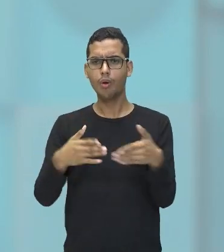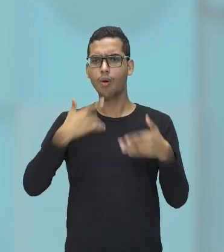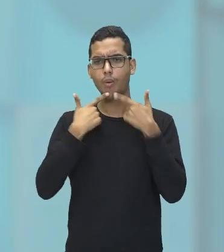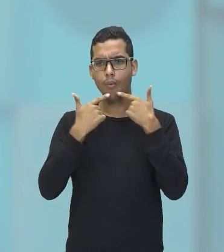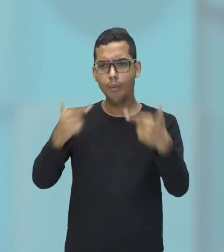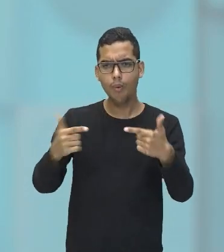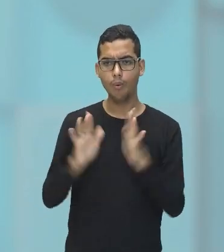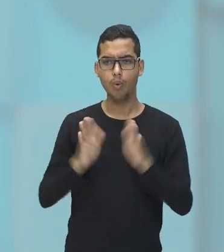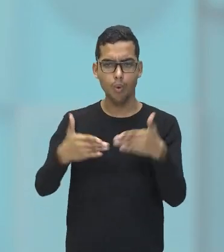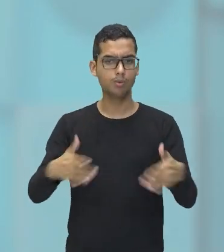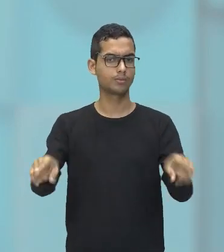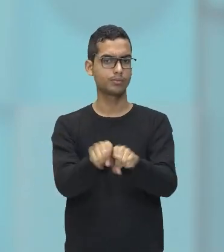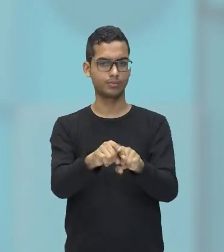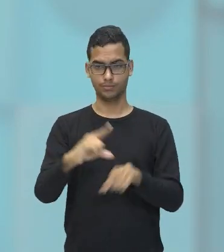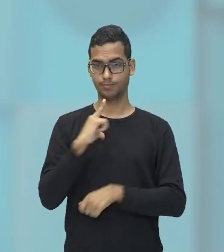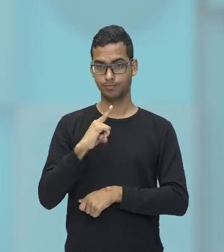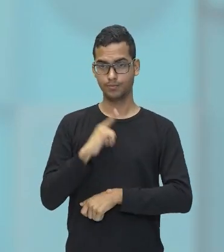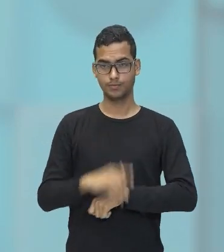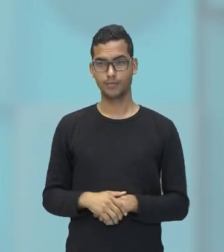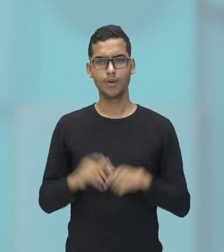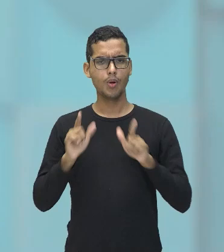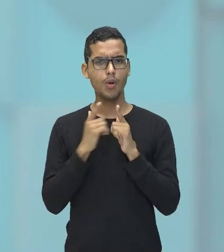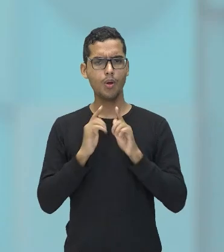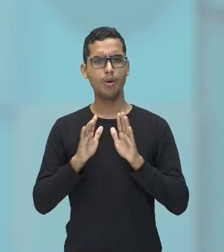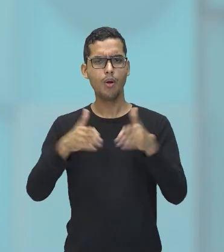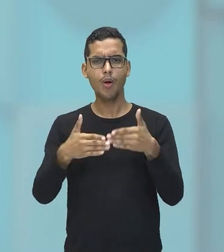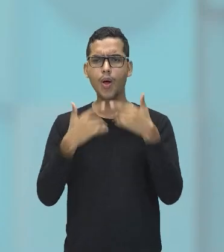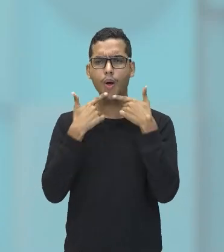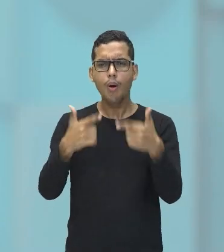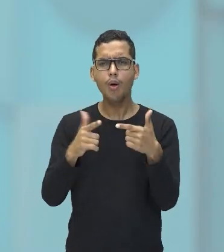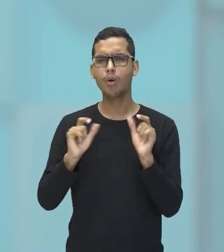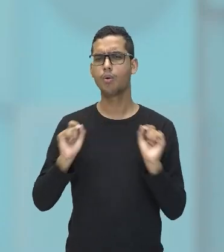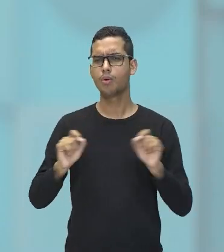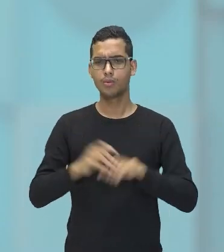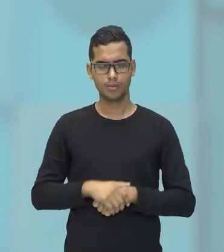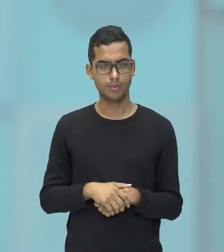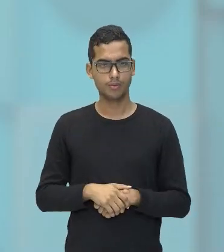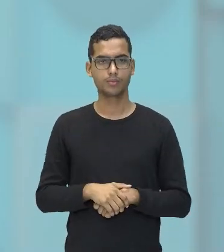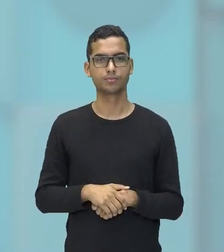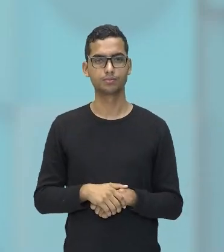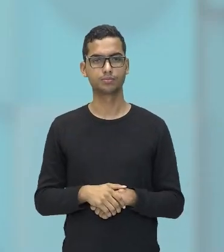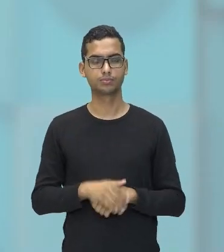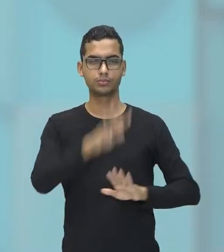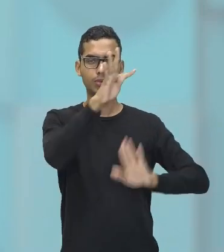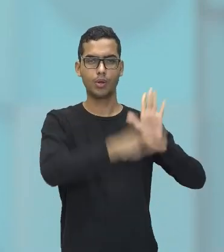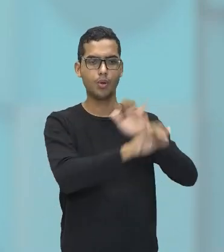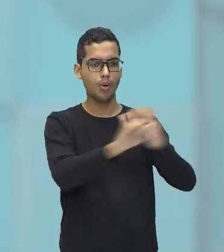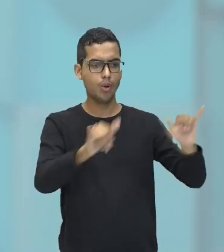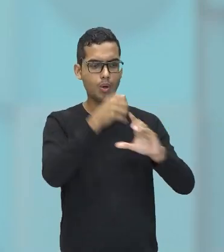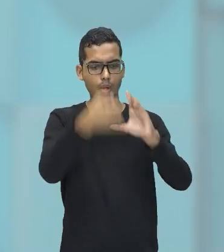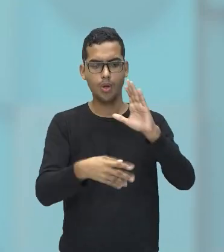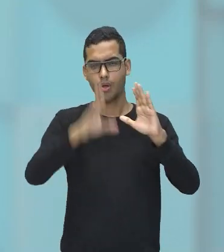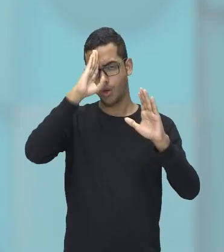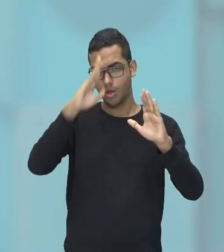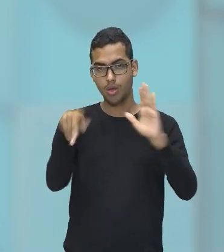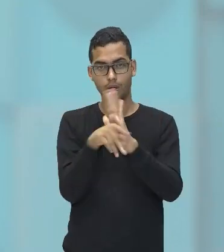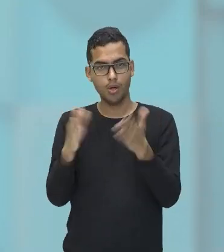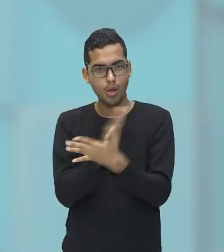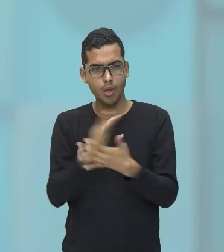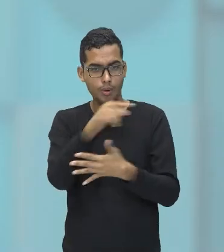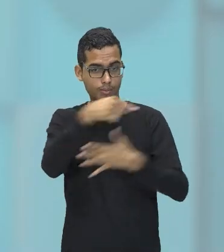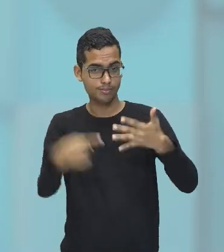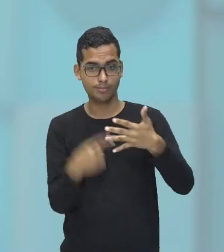linguagem específica. E essa linguagem específica desse texto publicitário é caracterizada por alguns elementos.